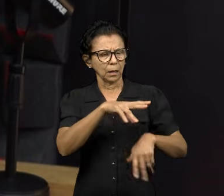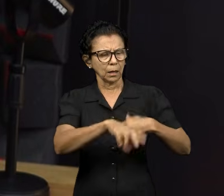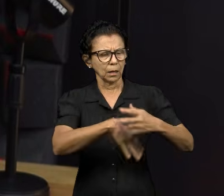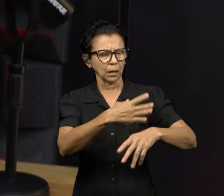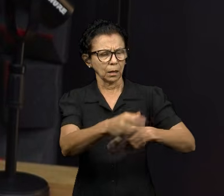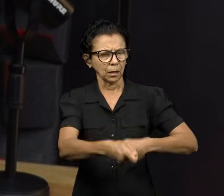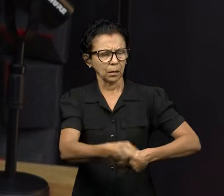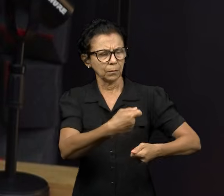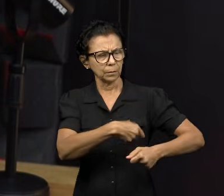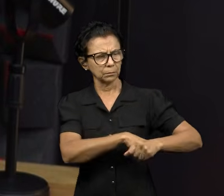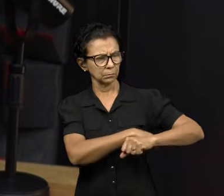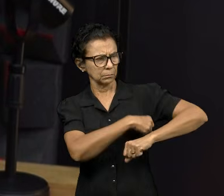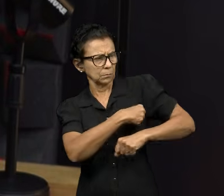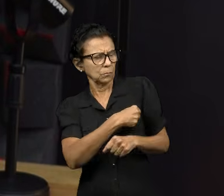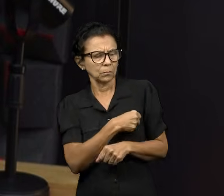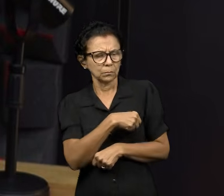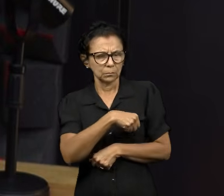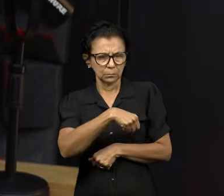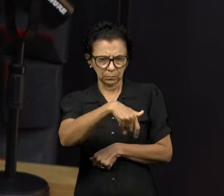anda, né?